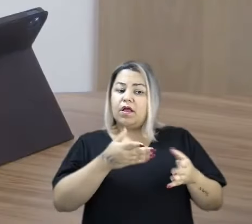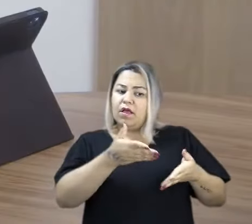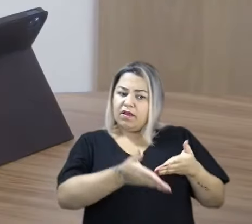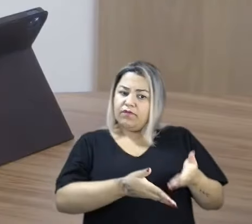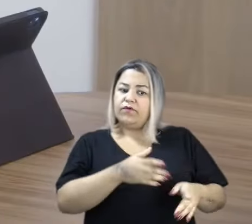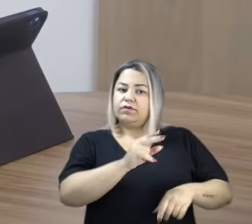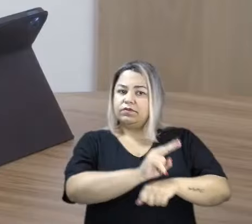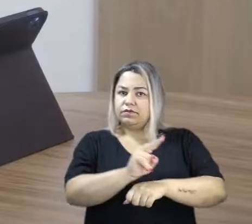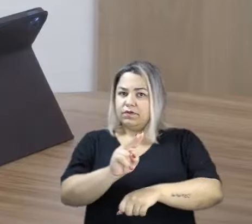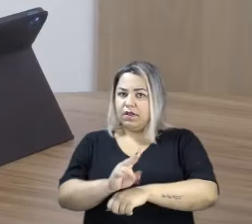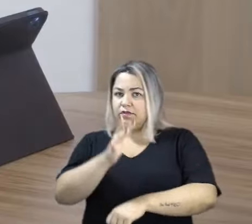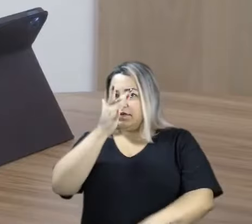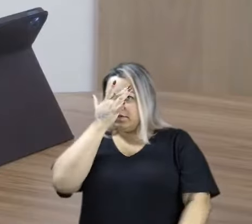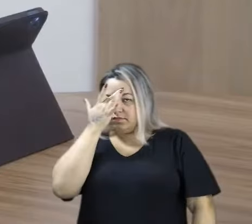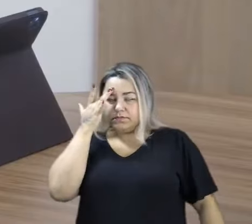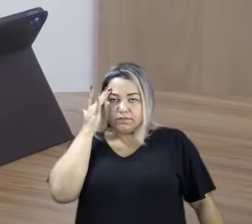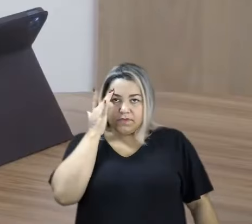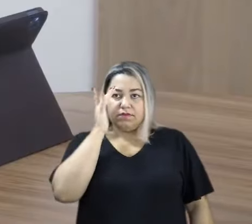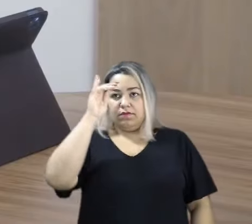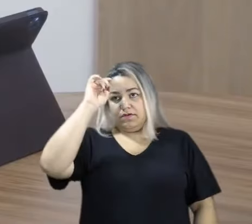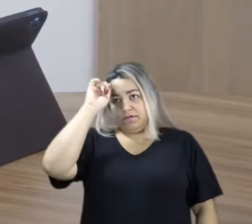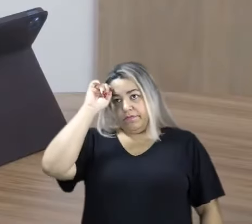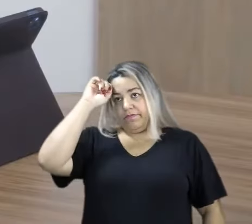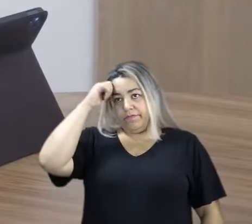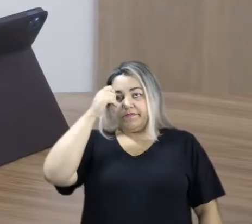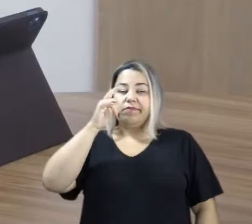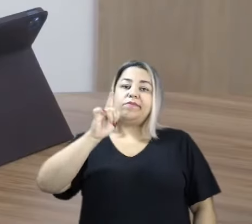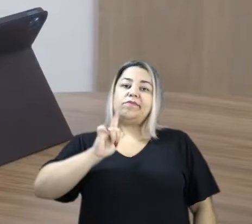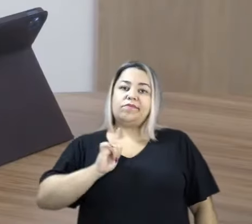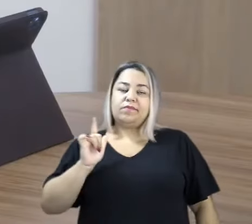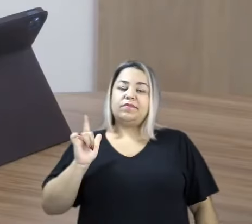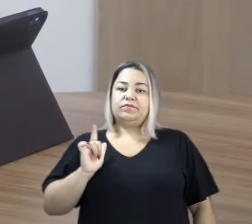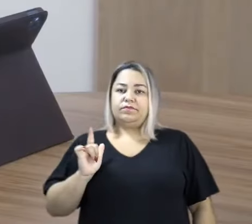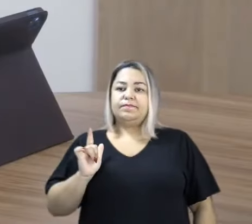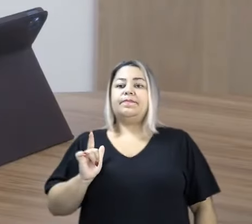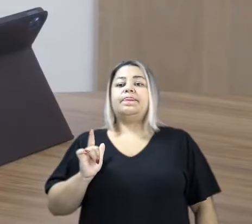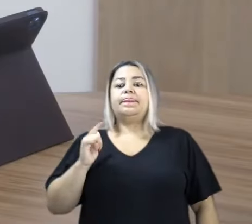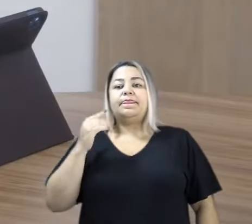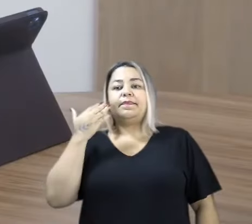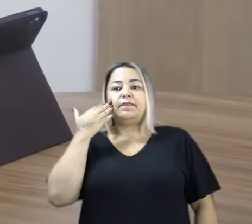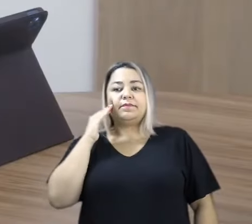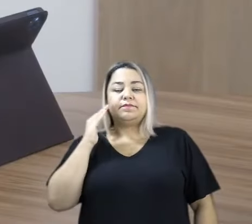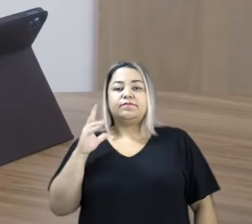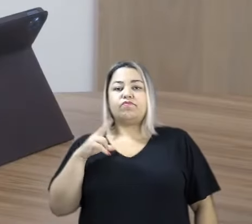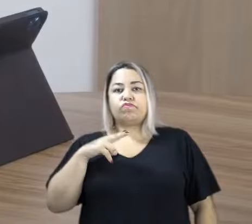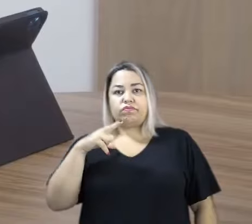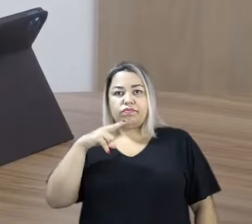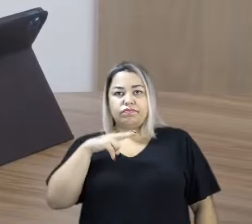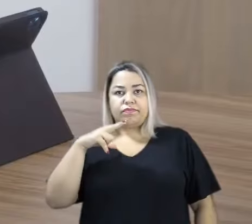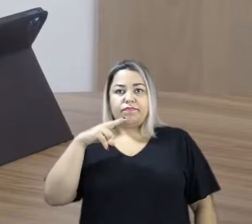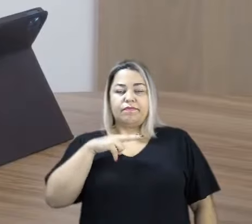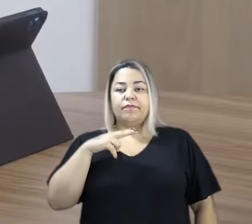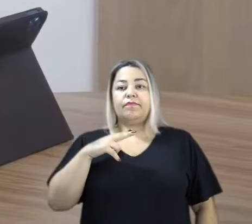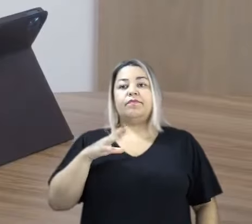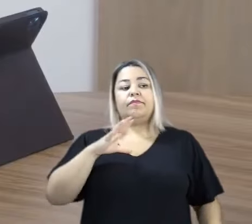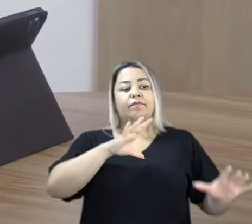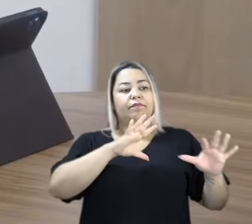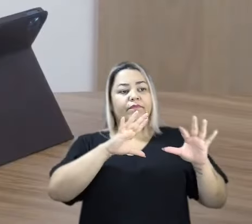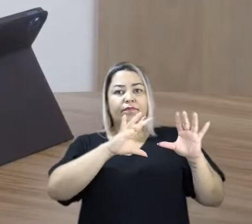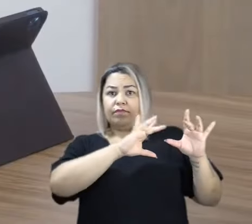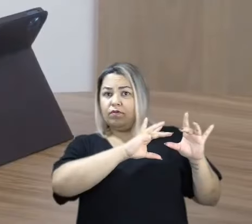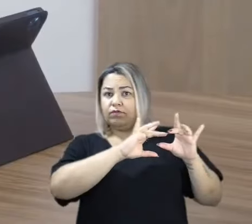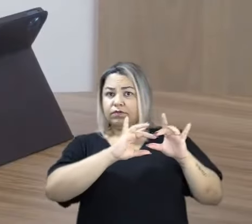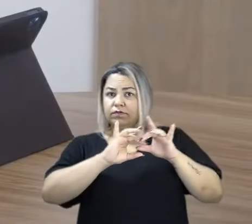né, pessoas negras, né, a gente tem que levar em consideração suas particularidades, né, claro, seus contextos